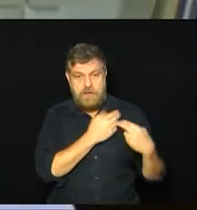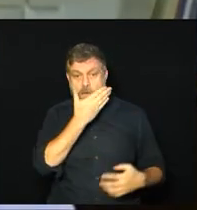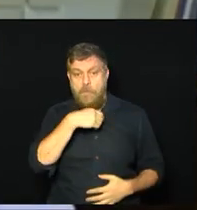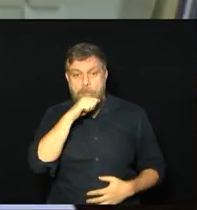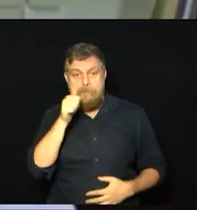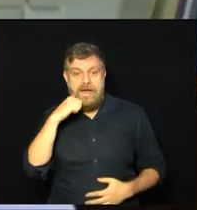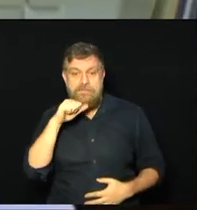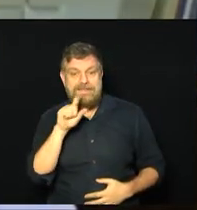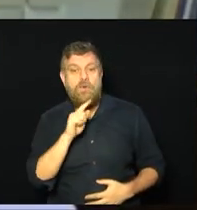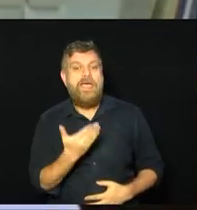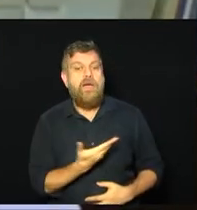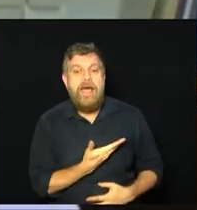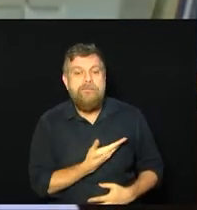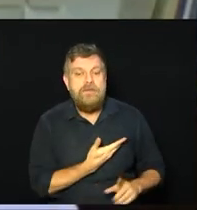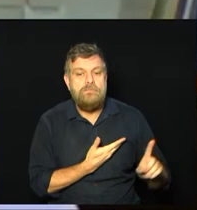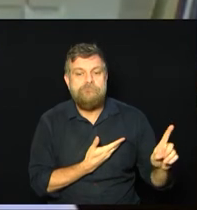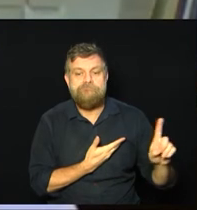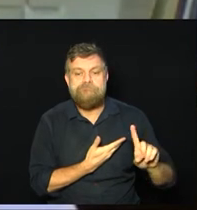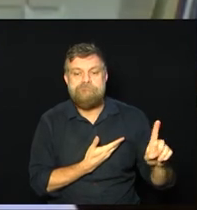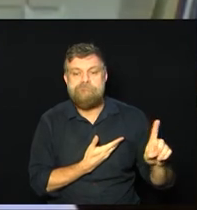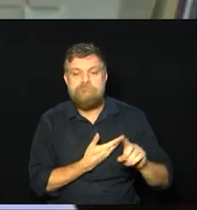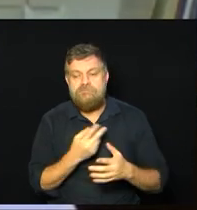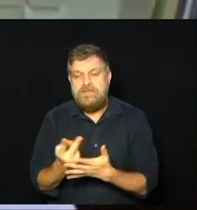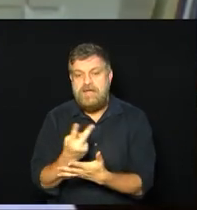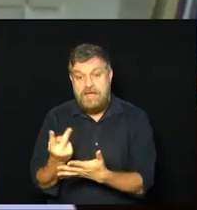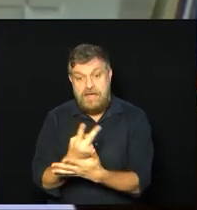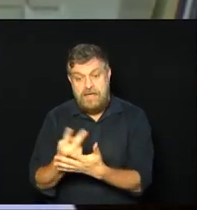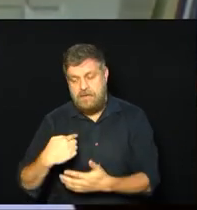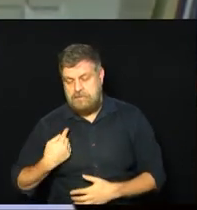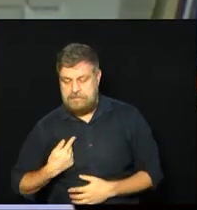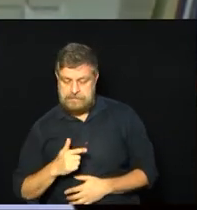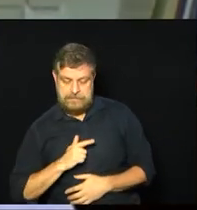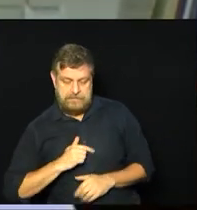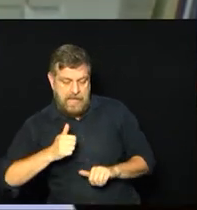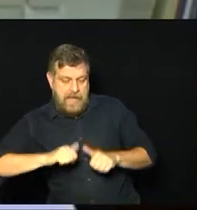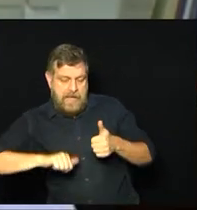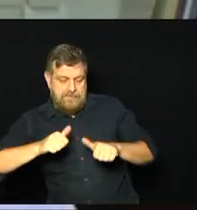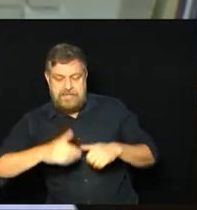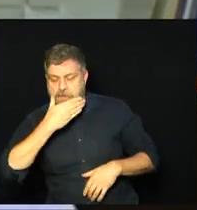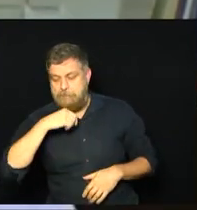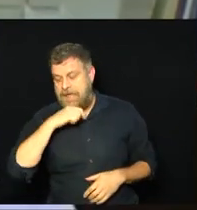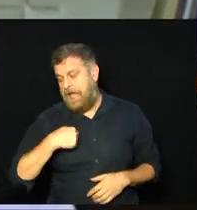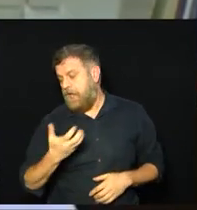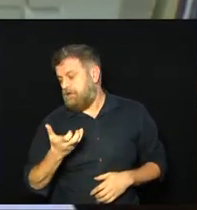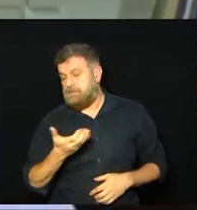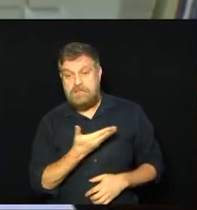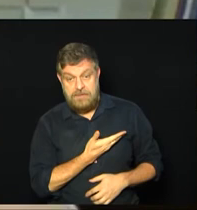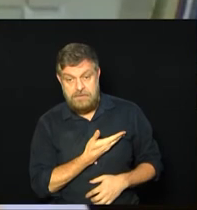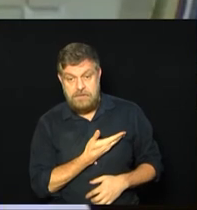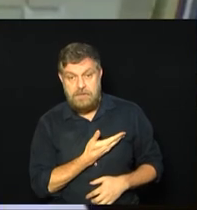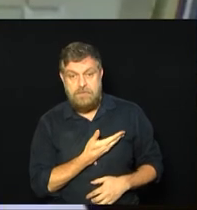podem ser mais um amiguinho. Né? Esse é um erro que tem de avaliação dos pais, né? Eles podem ter uma